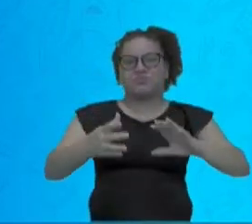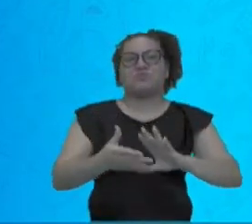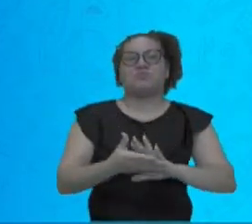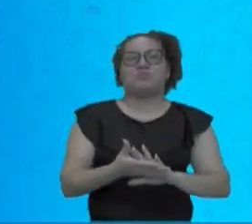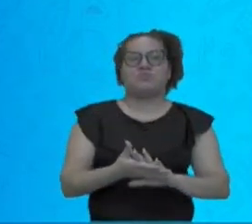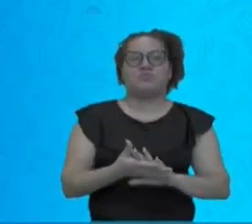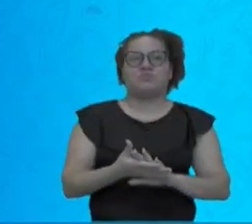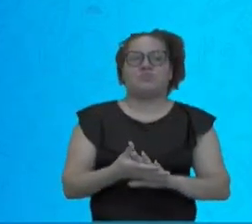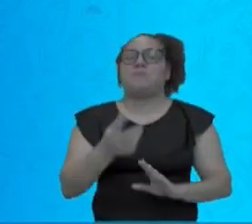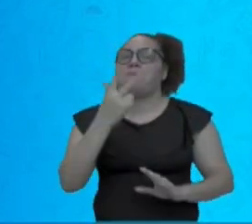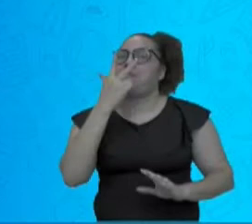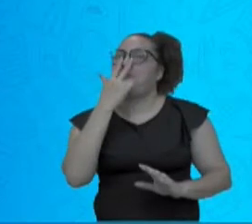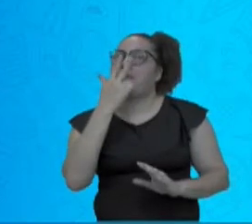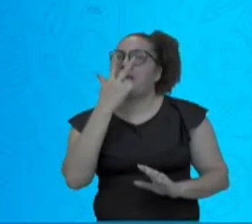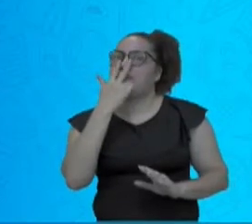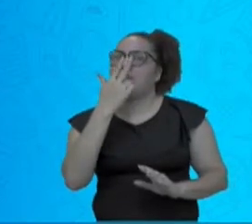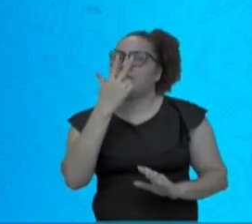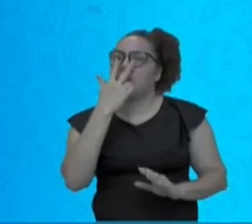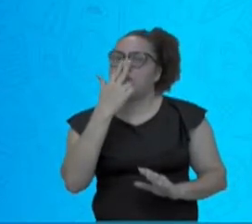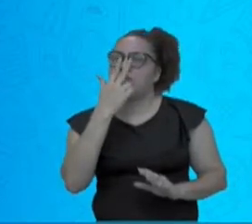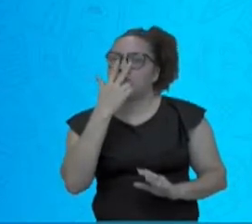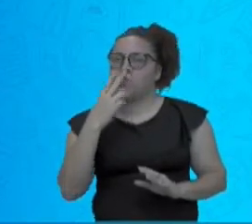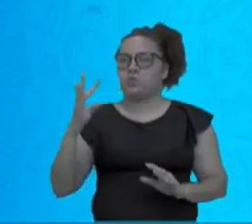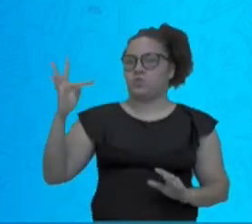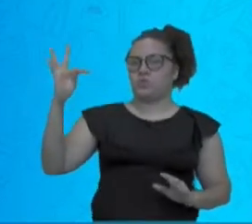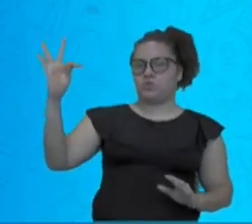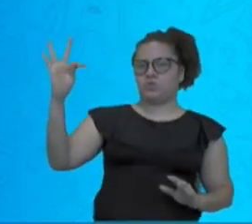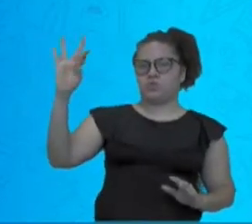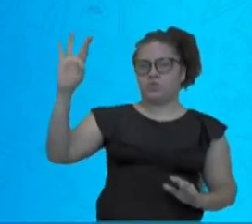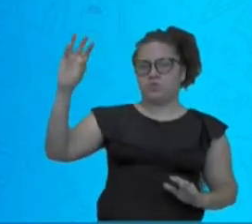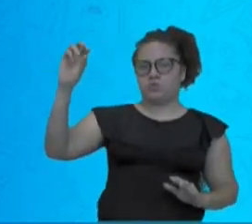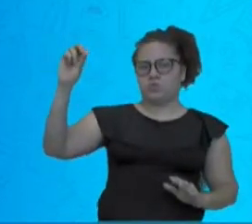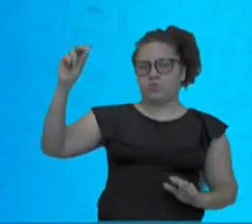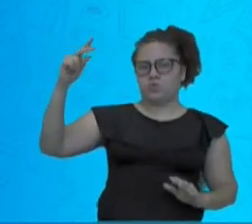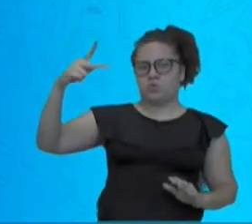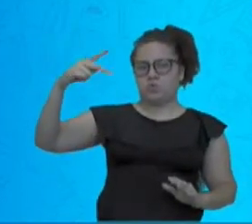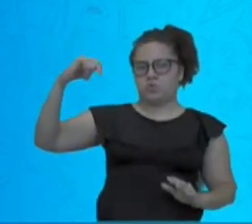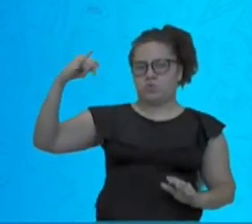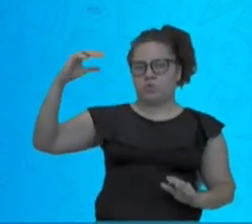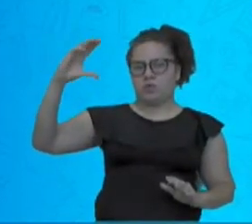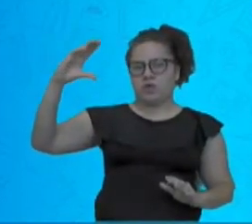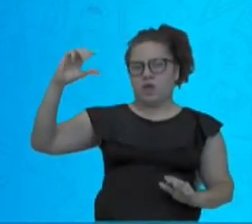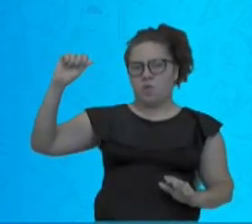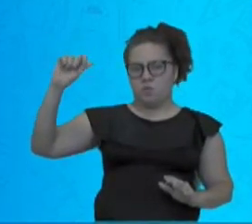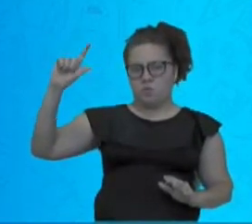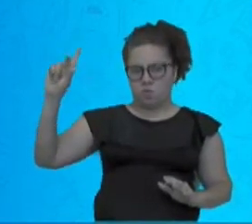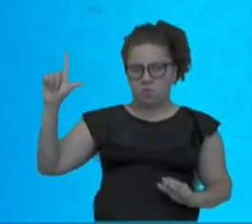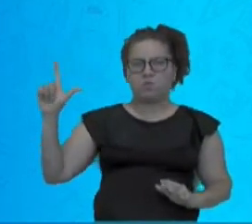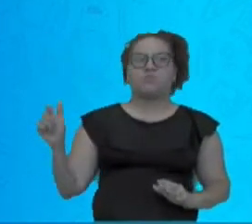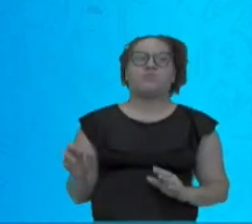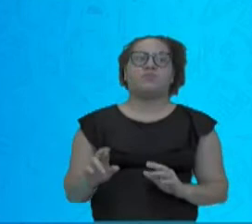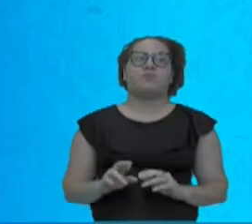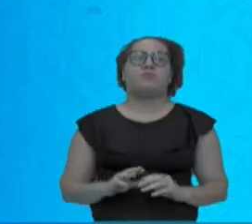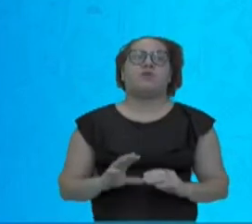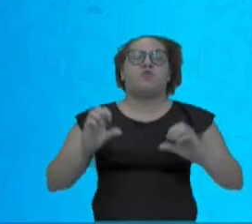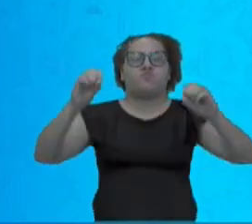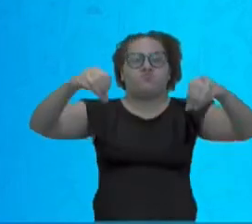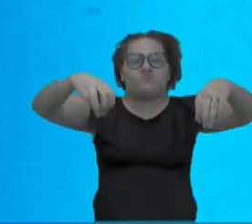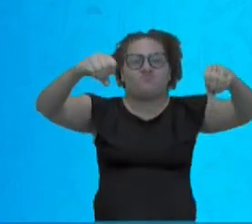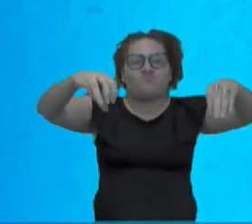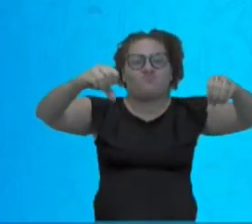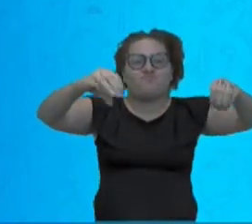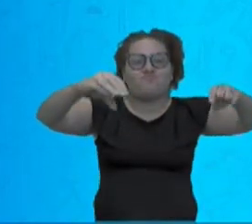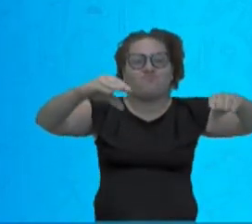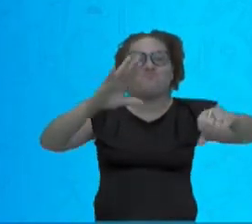Ele é bem parecido com o tropical, porém, o que acontece? A quantidade de